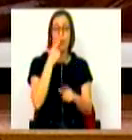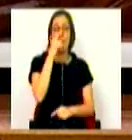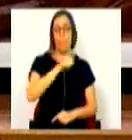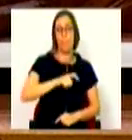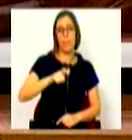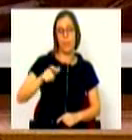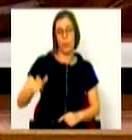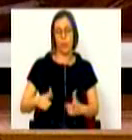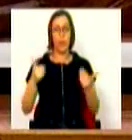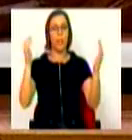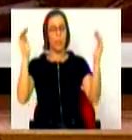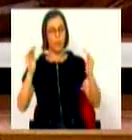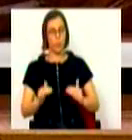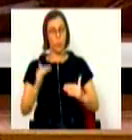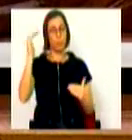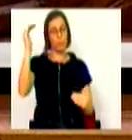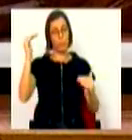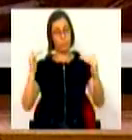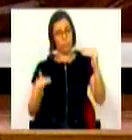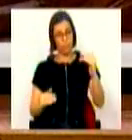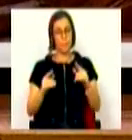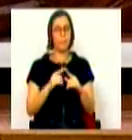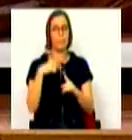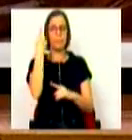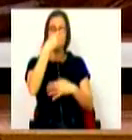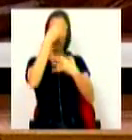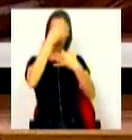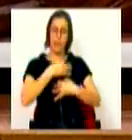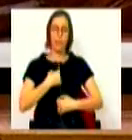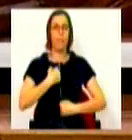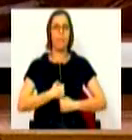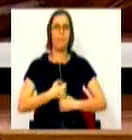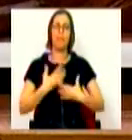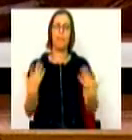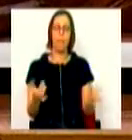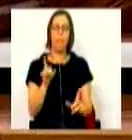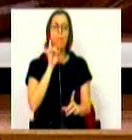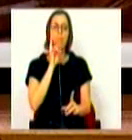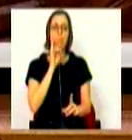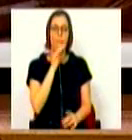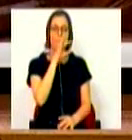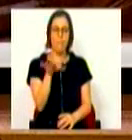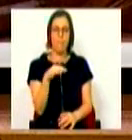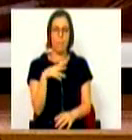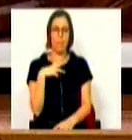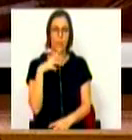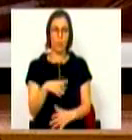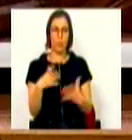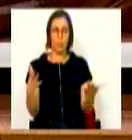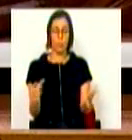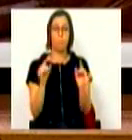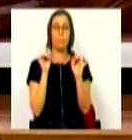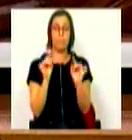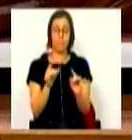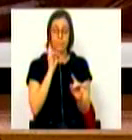pessoas, na redução das desigualdades, na dignidade do trabalho e na proteção das famílias portuguesas. É para